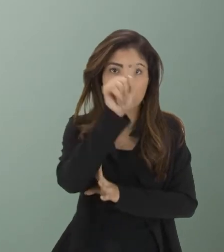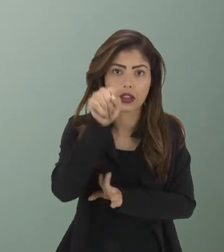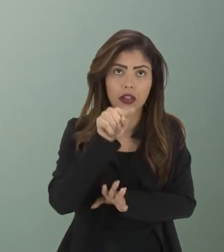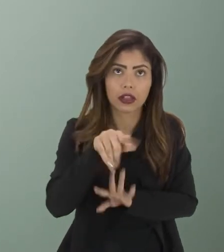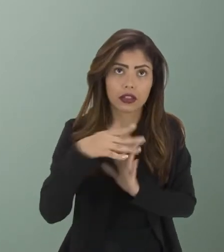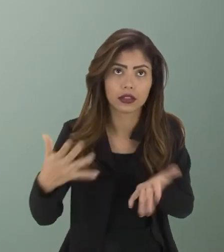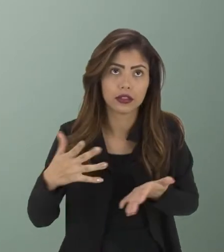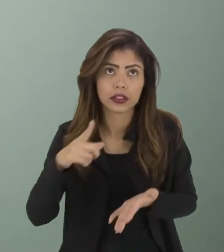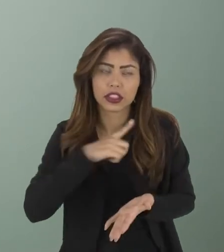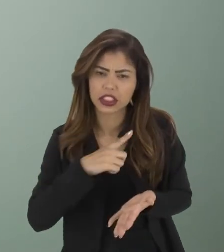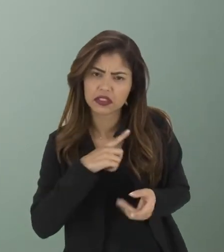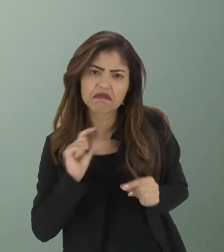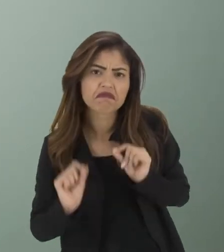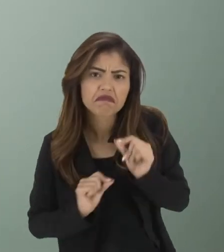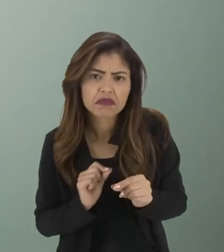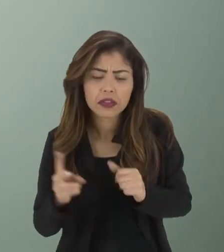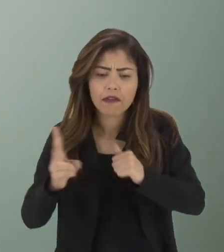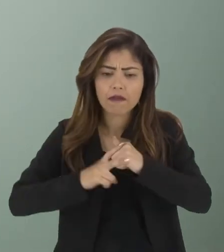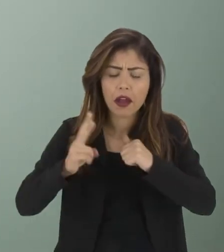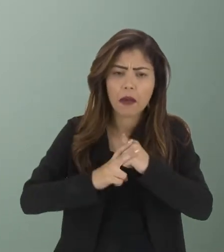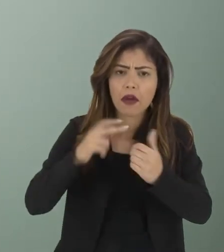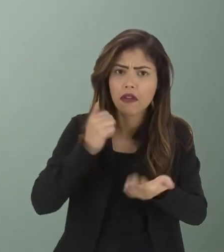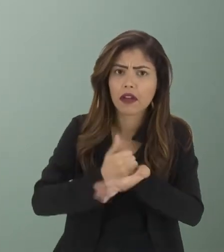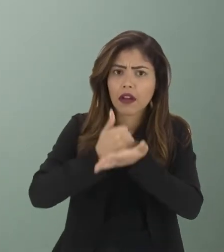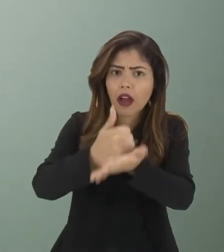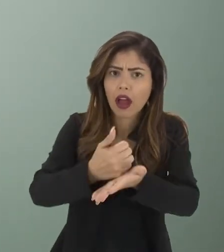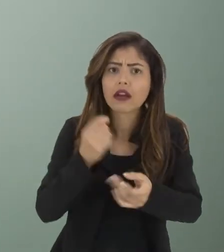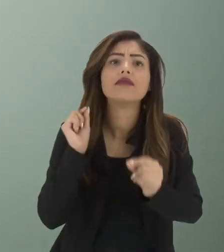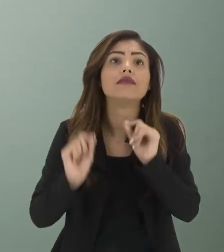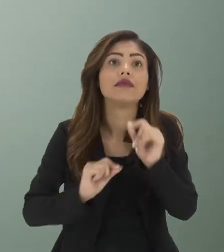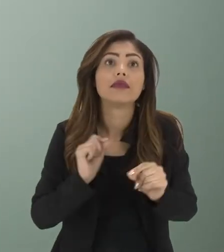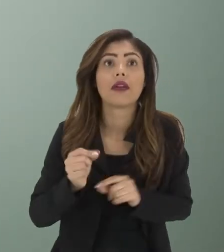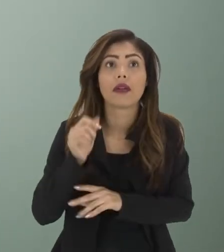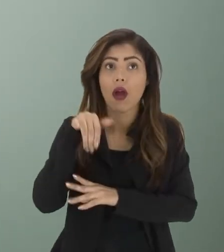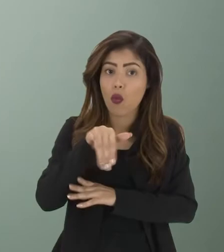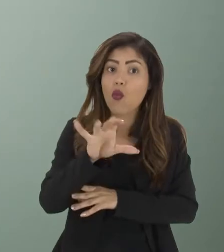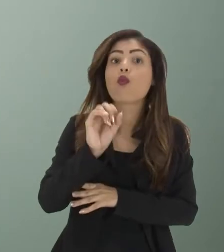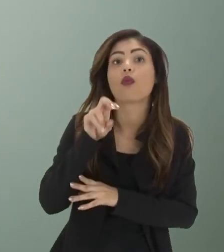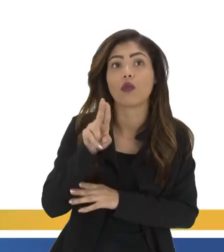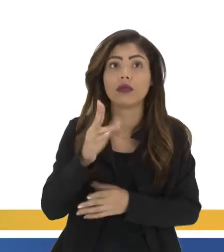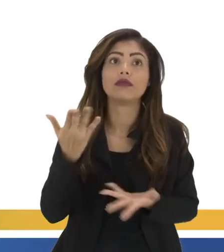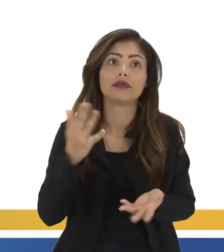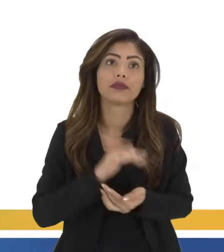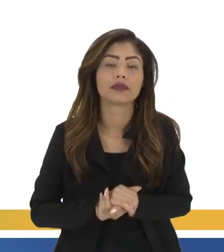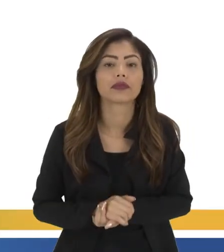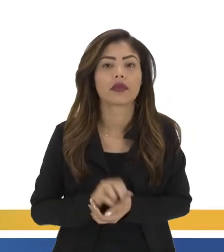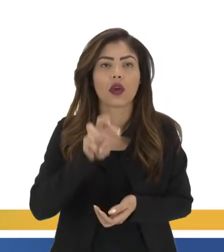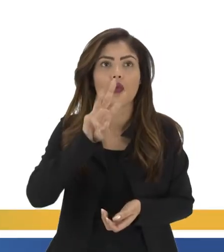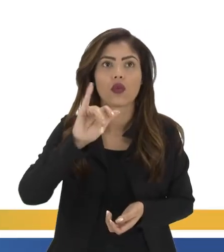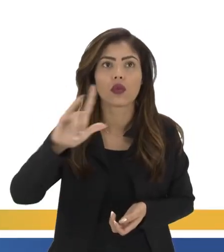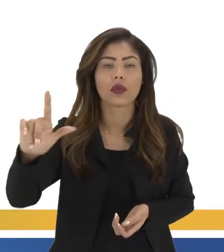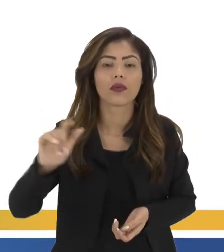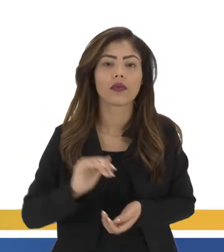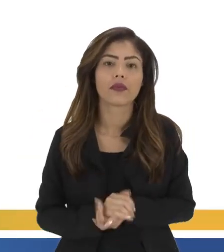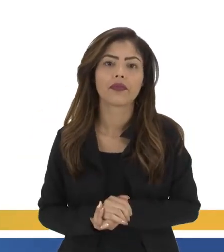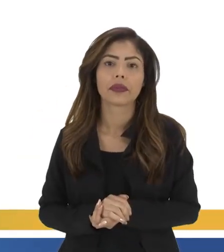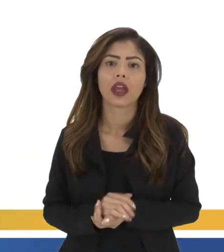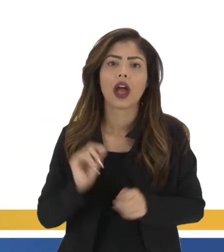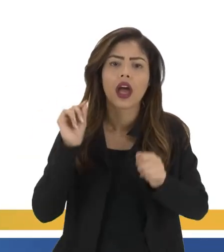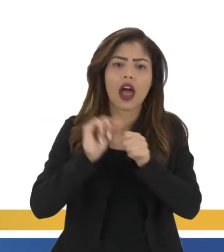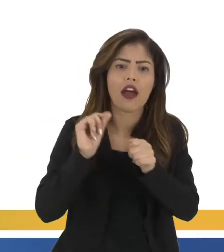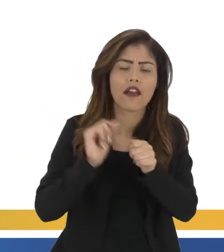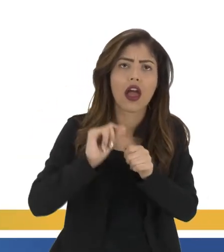Tem verbo auxiliar? Tem. Quem é o verbo auxiliar do futuro? O will, nós acabamos de ver. O que você vai fazer? Na